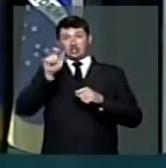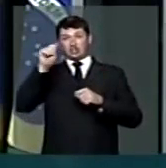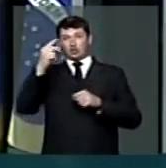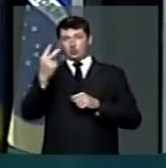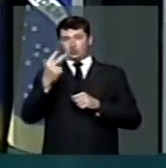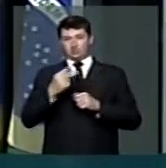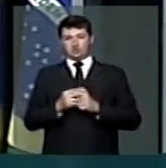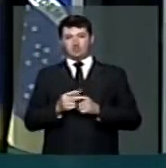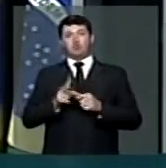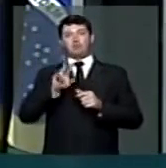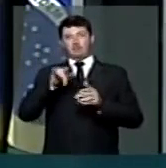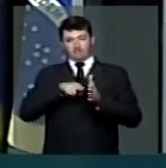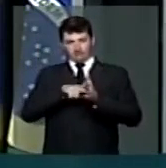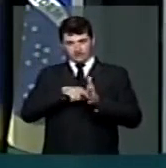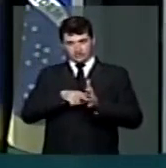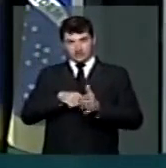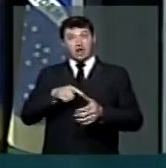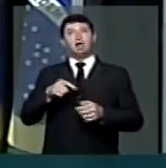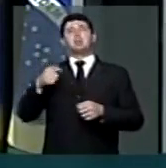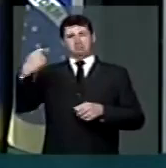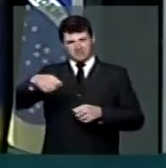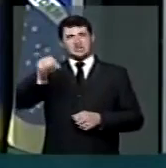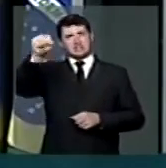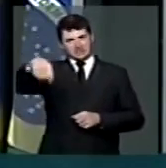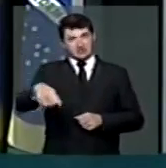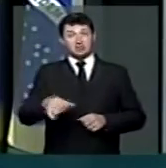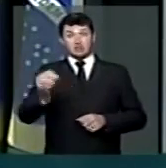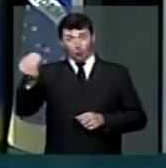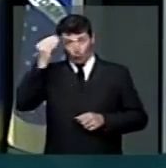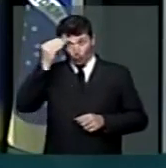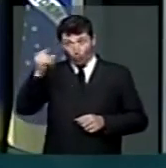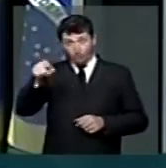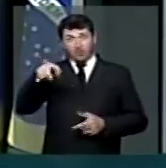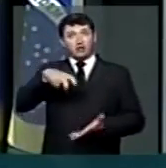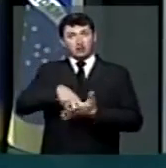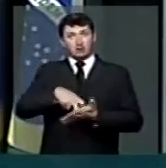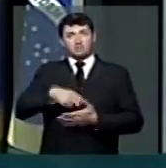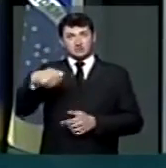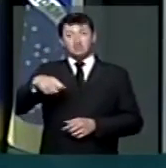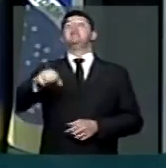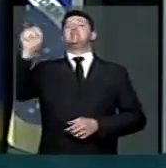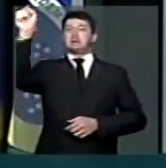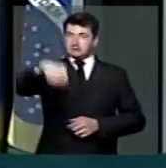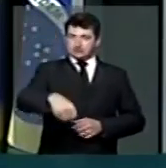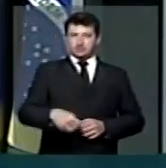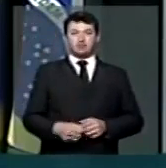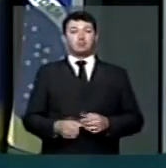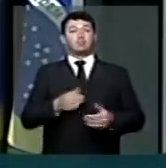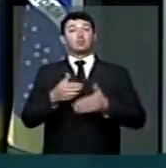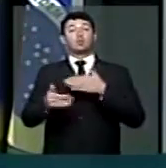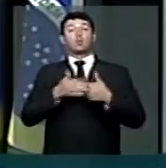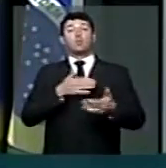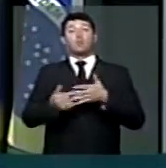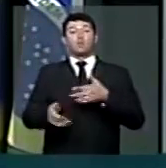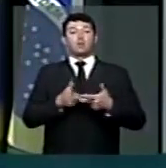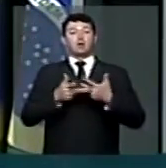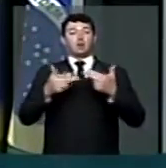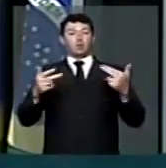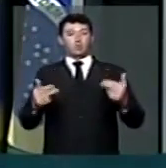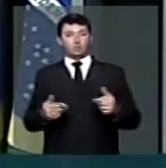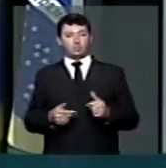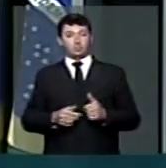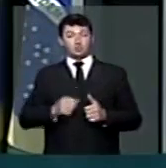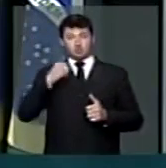ser investigado? Deve. Se houver culpa, deve ser punido? Deve. Toda a história do